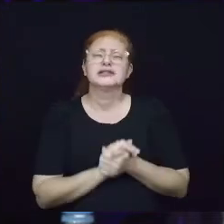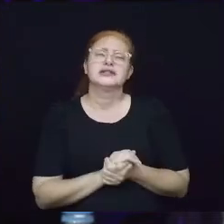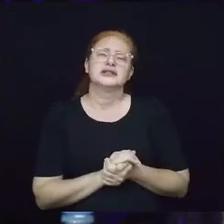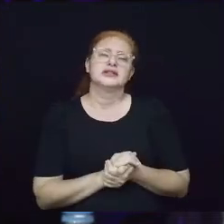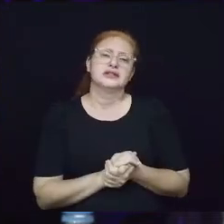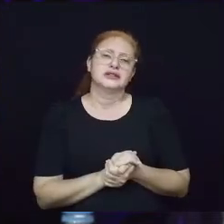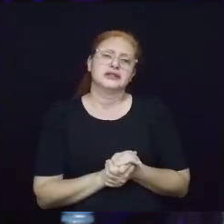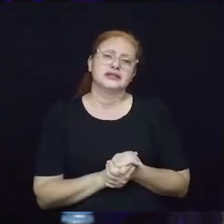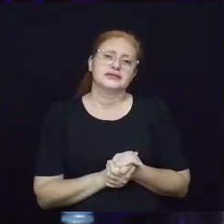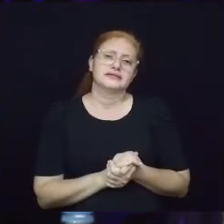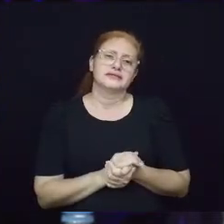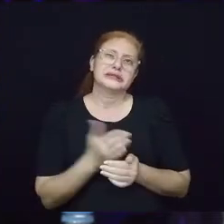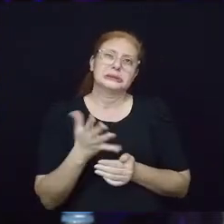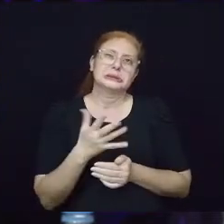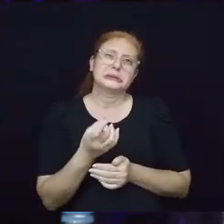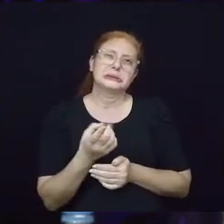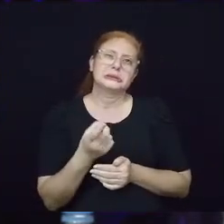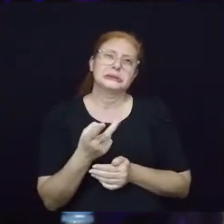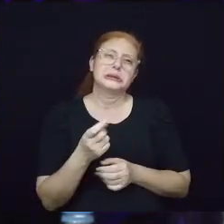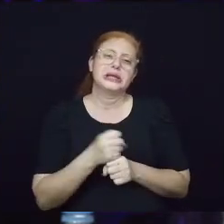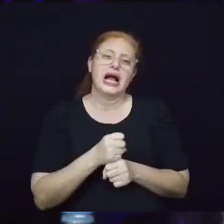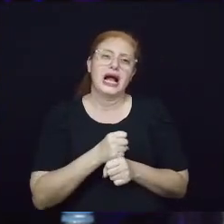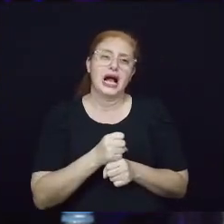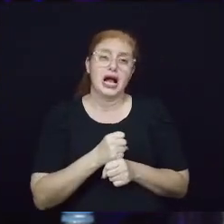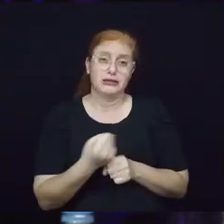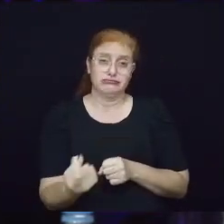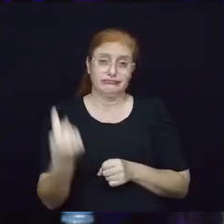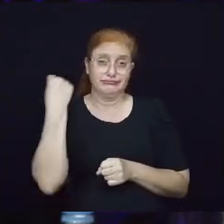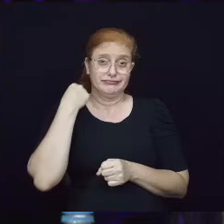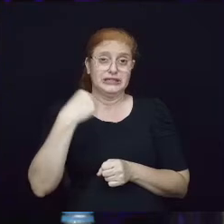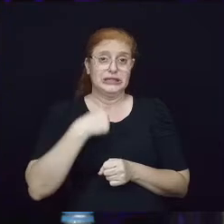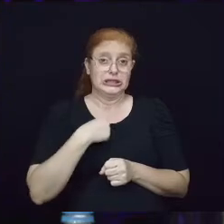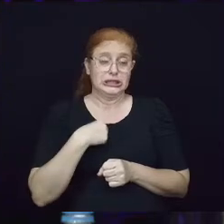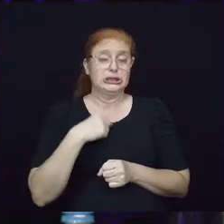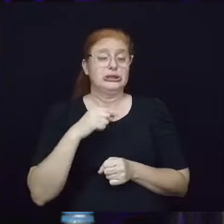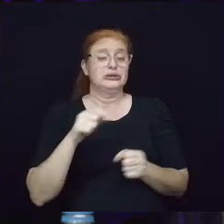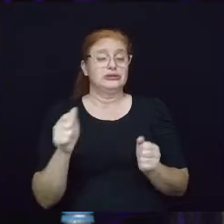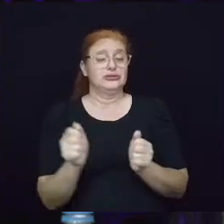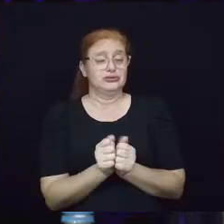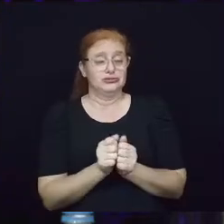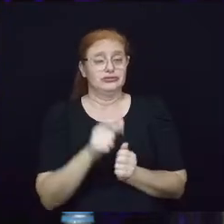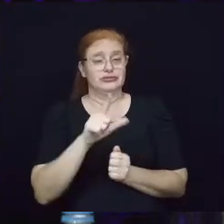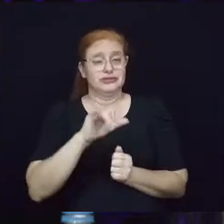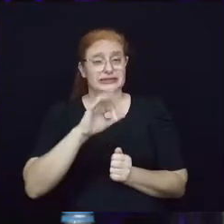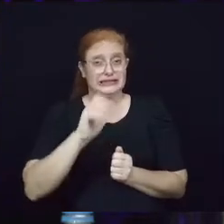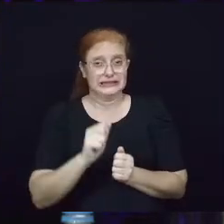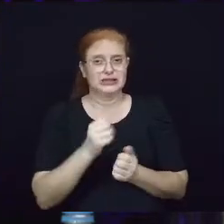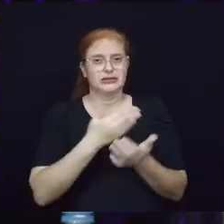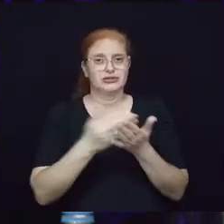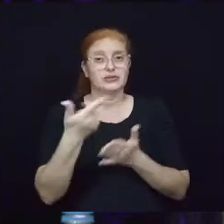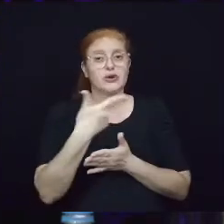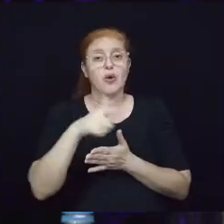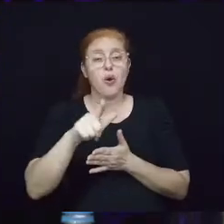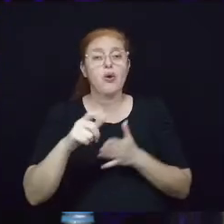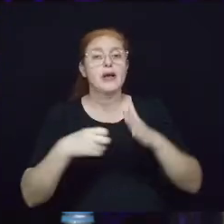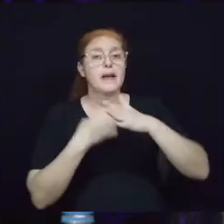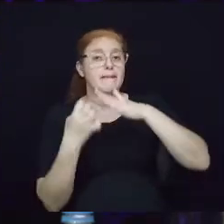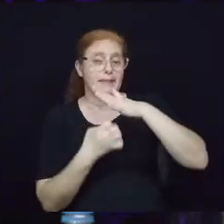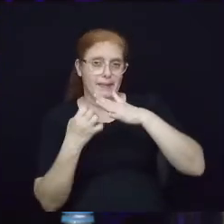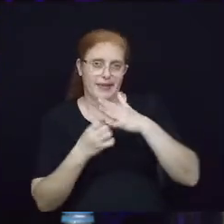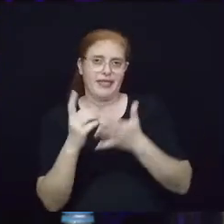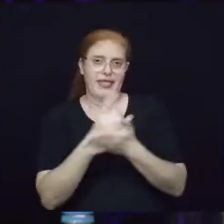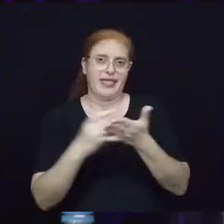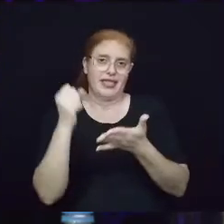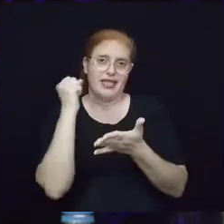E há uns 12 anos atrás, eu e a Lia, nós começamos outro negócio, que é a Design